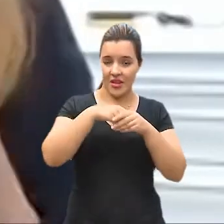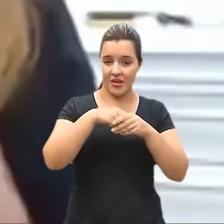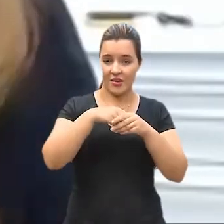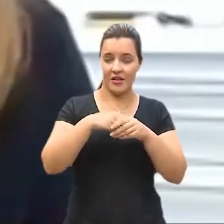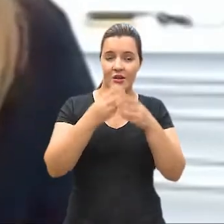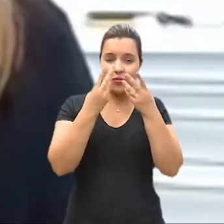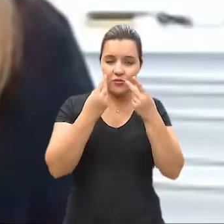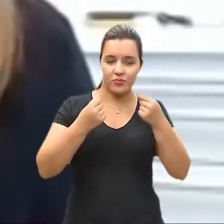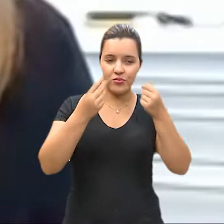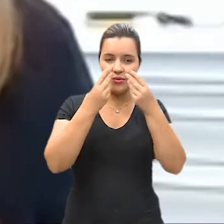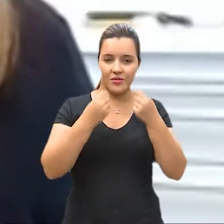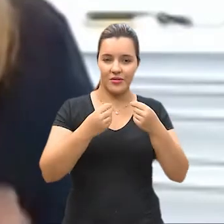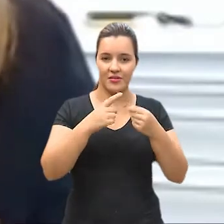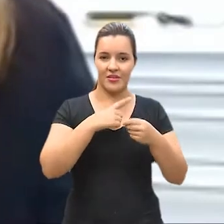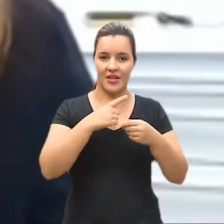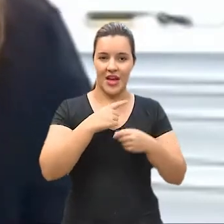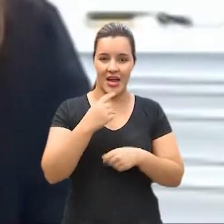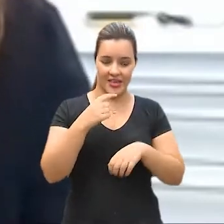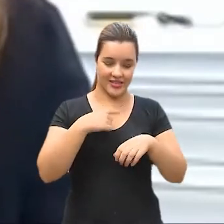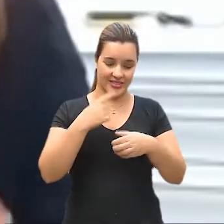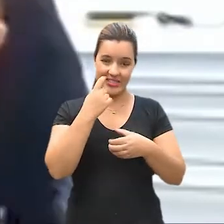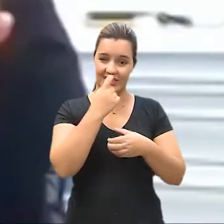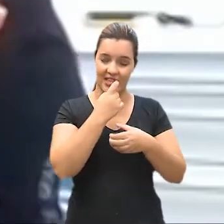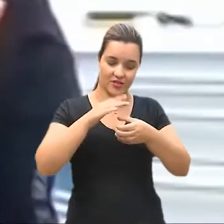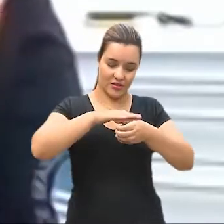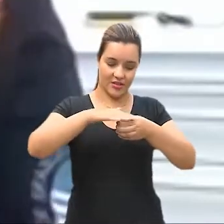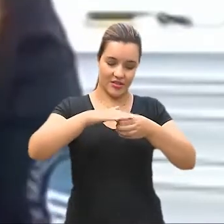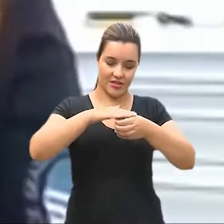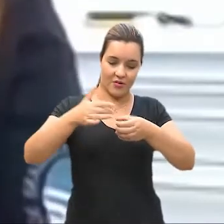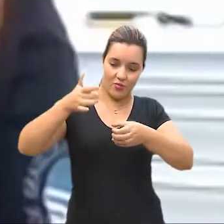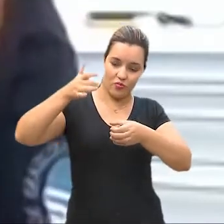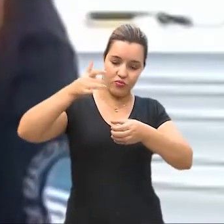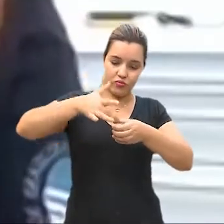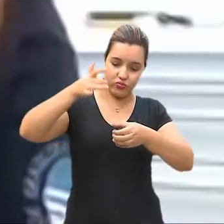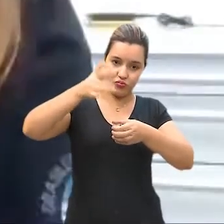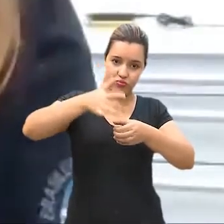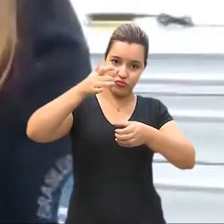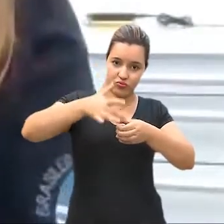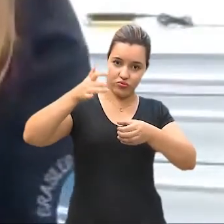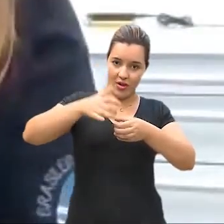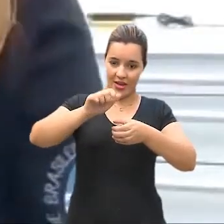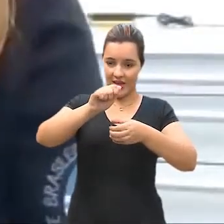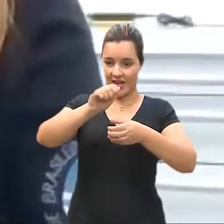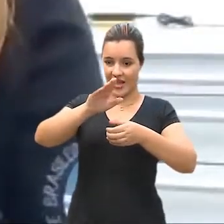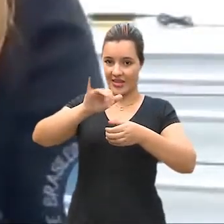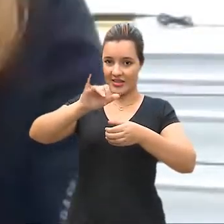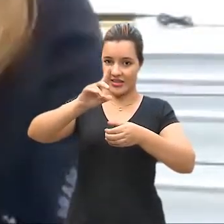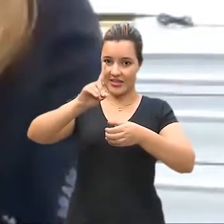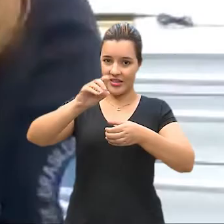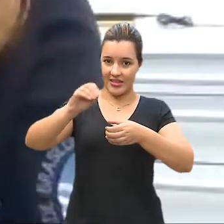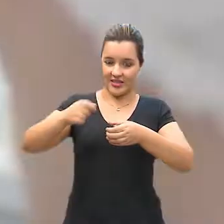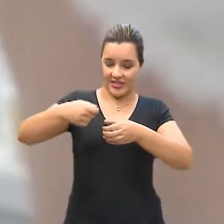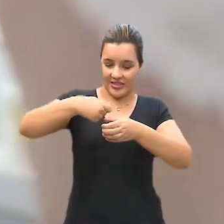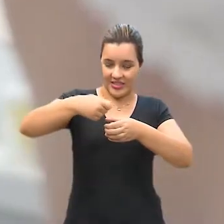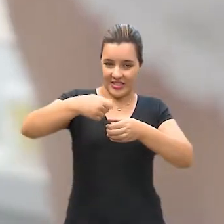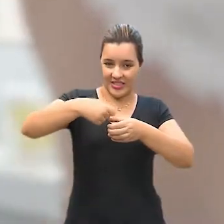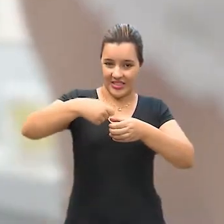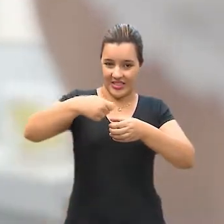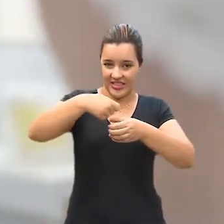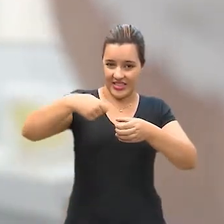elas depositam ácido sobre a superfície dental. Se você tem uma superfície dental com ácido, vem com uma escova e